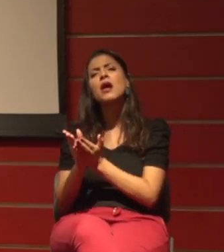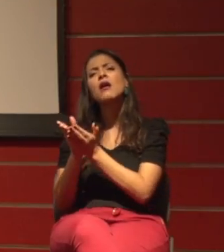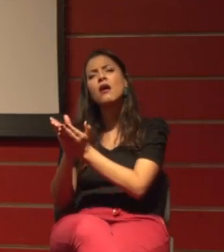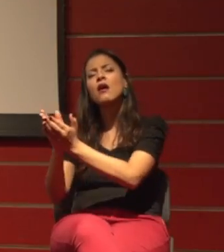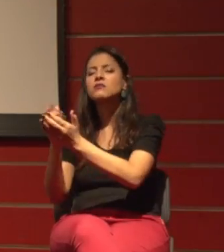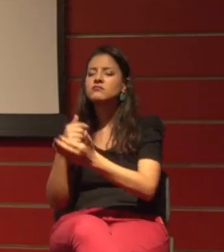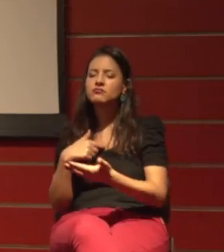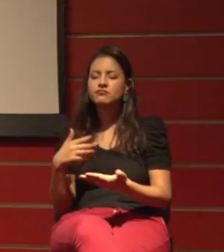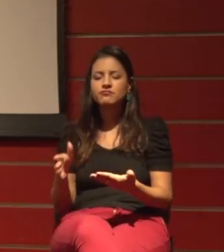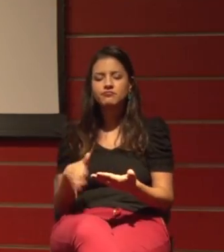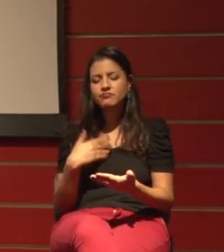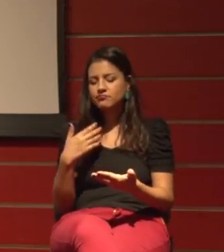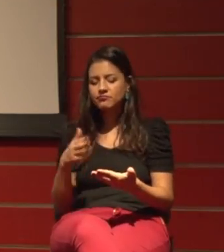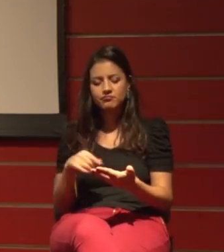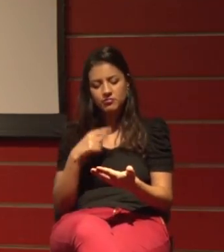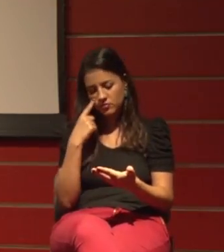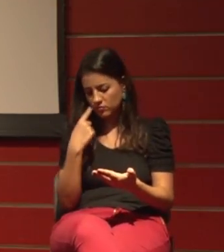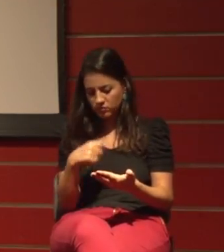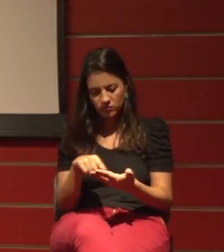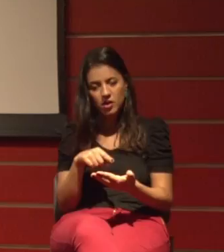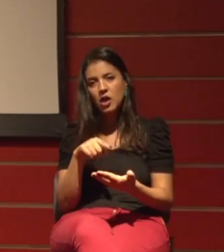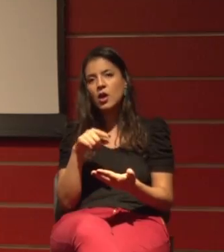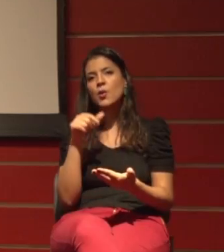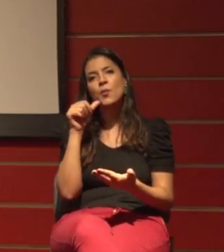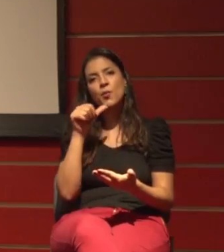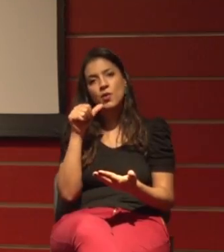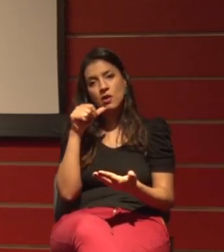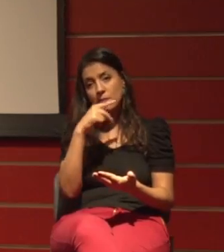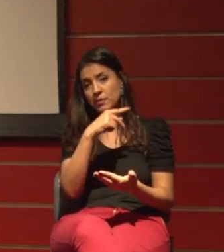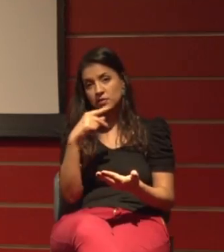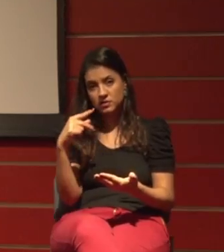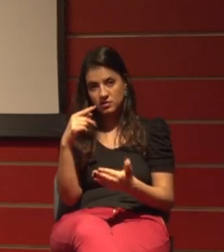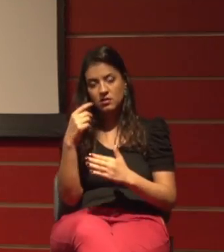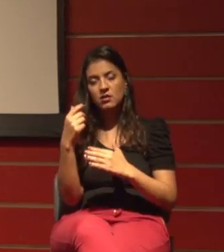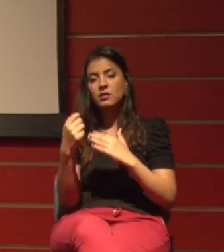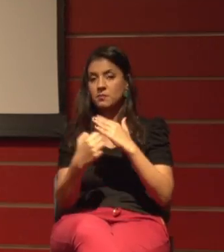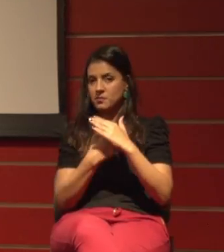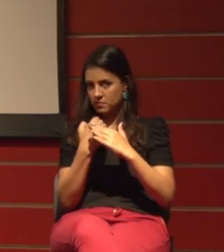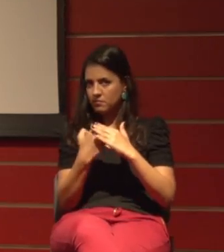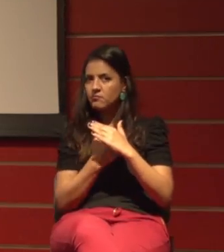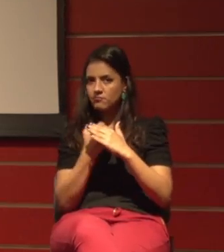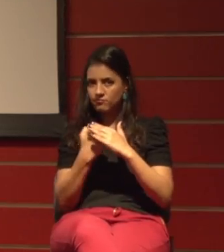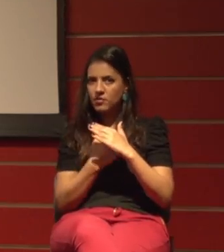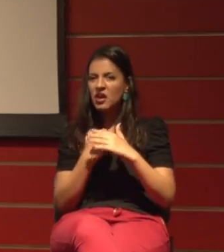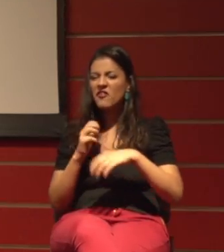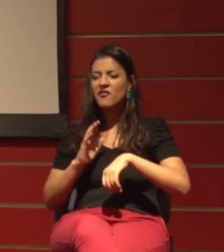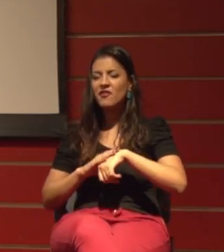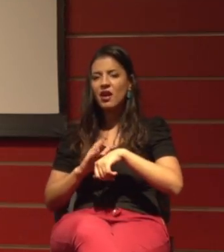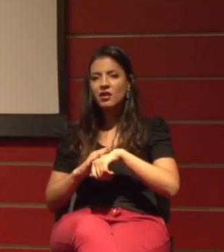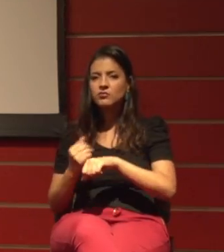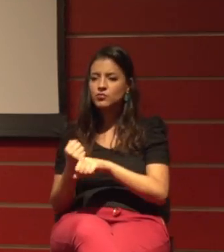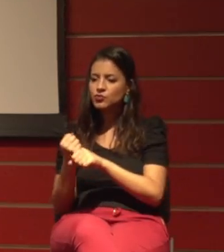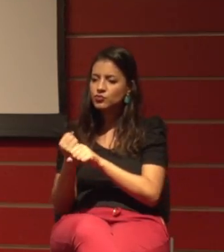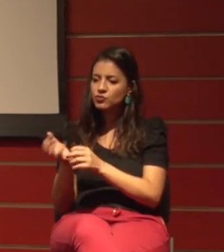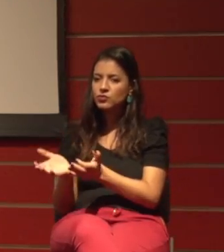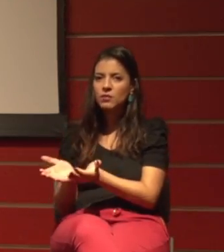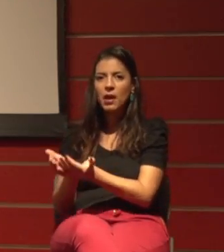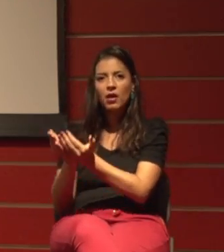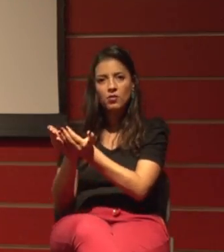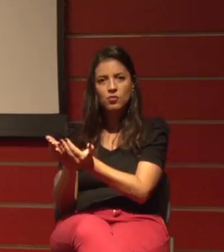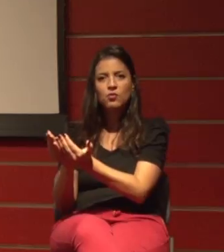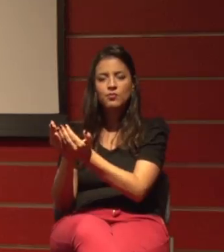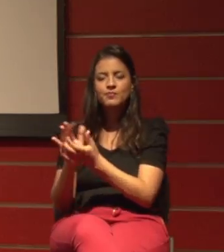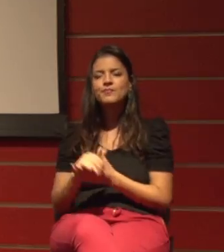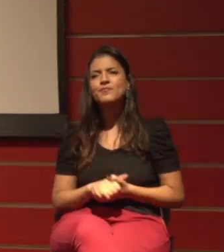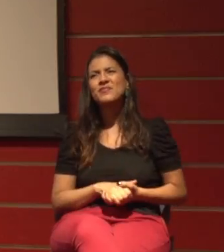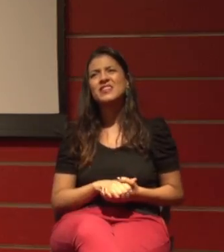ali a história de uma moça que era ela era presidente de uma empresa que também construía iats e ela aos 40 anos né no